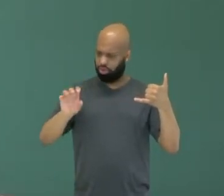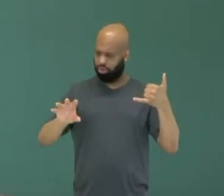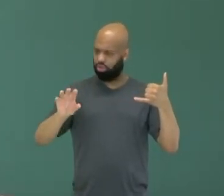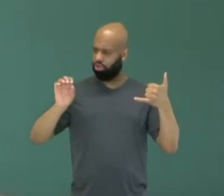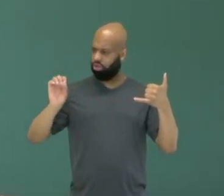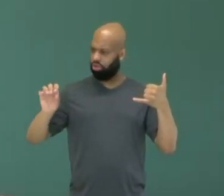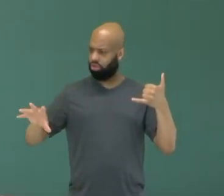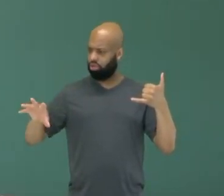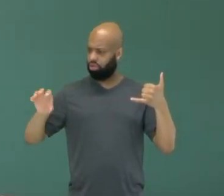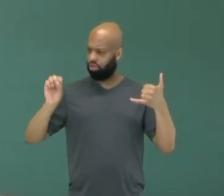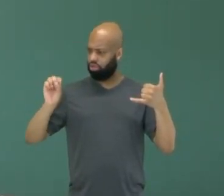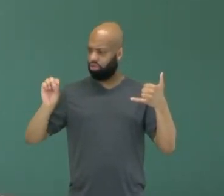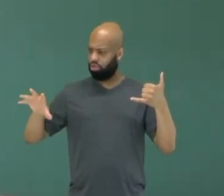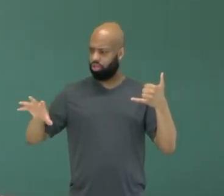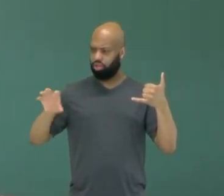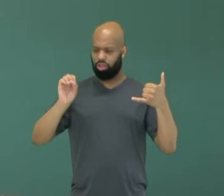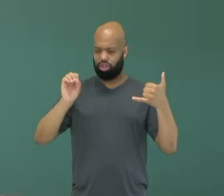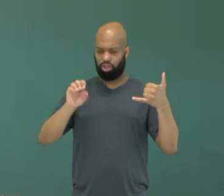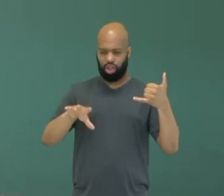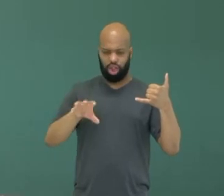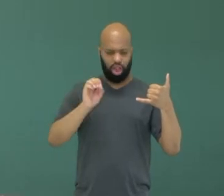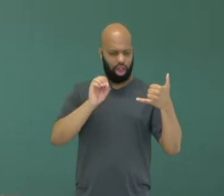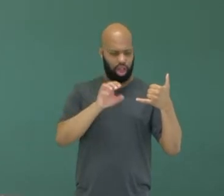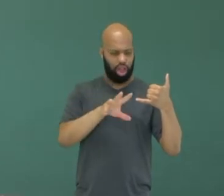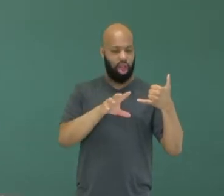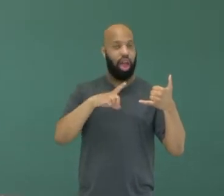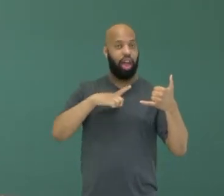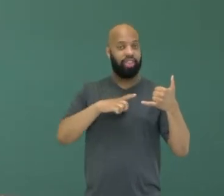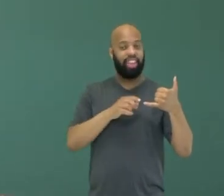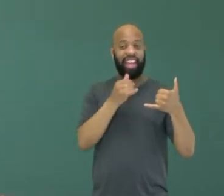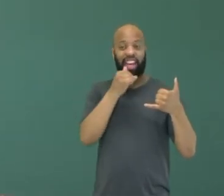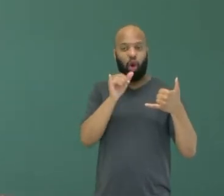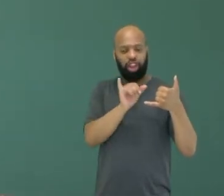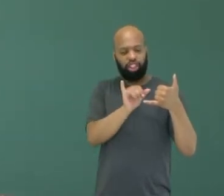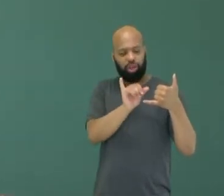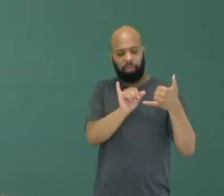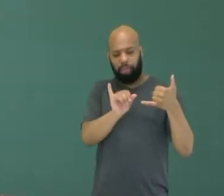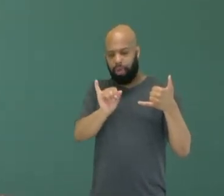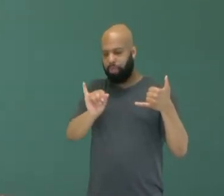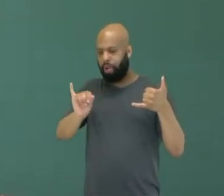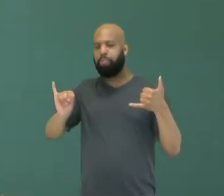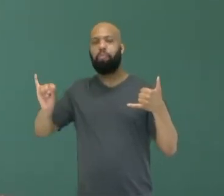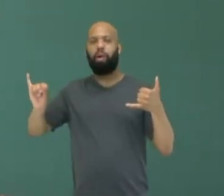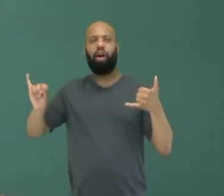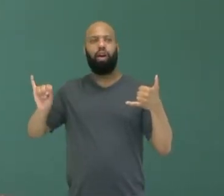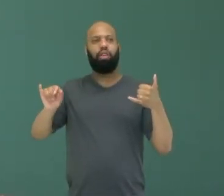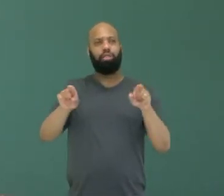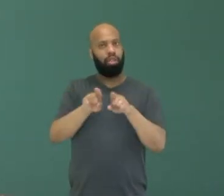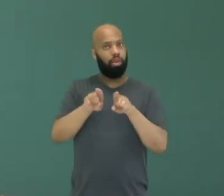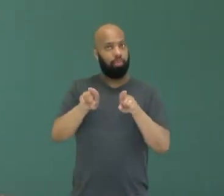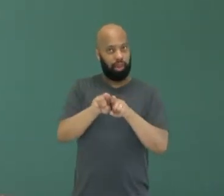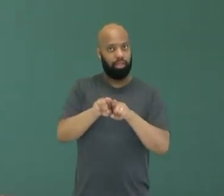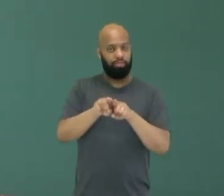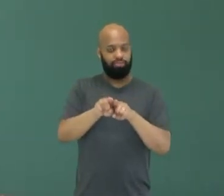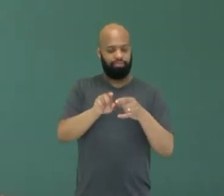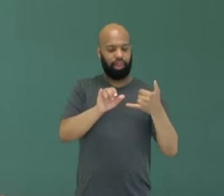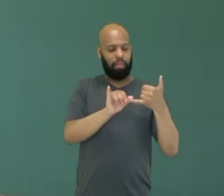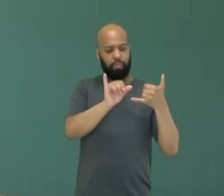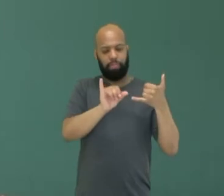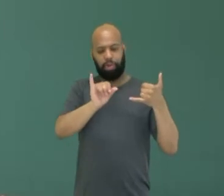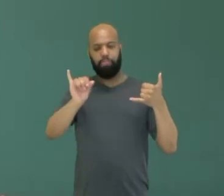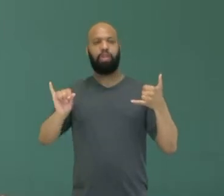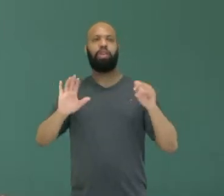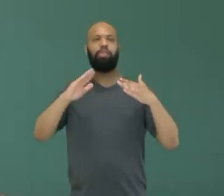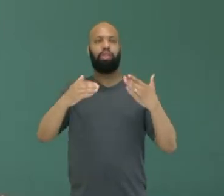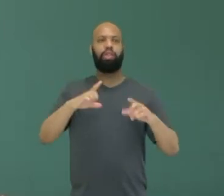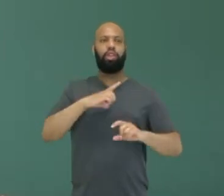e apagam. Nós temos uma corrente elétrica que está circulando, que nós ligamos esse fio na tomada. Então, essas lâmpadas